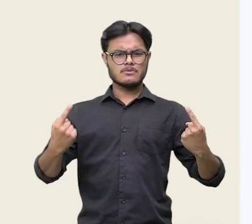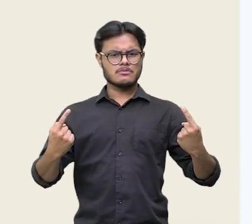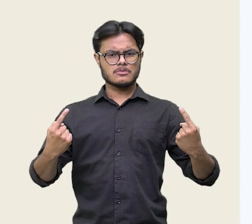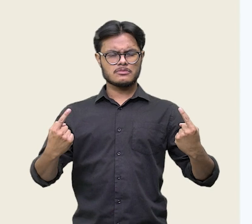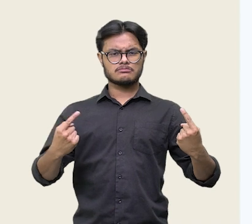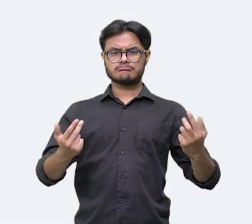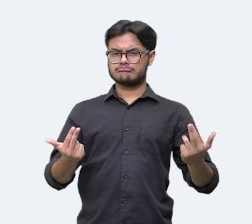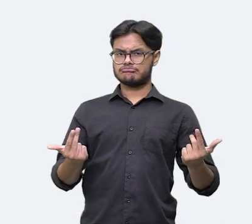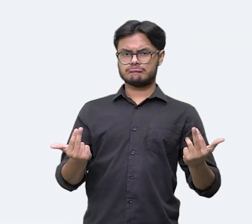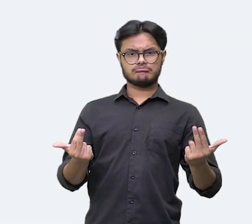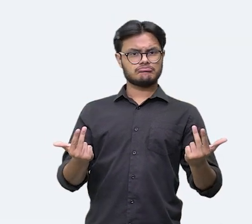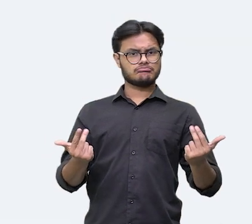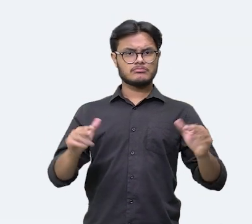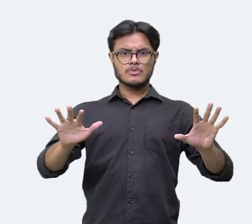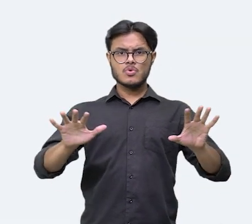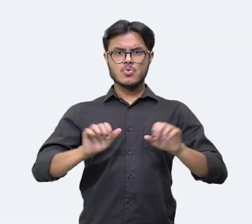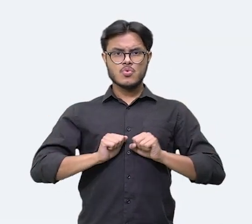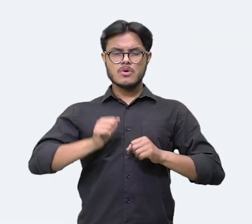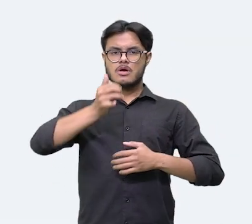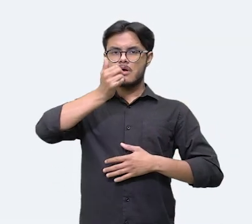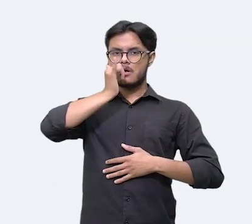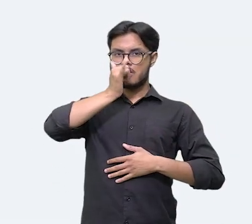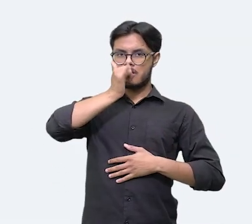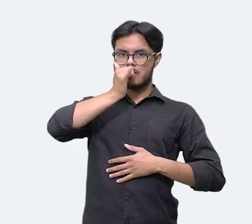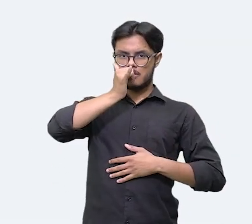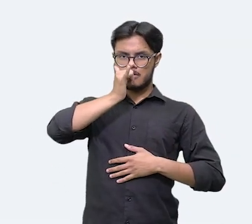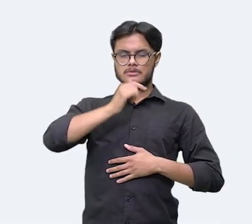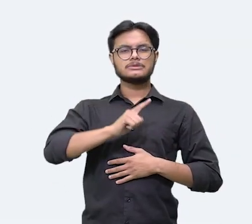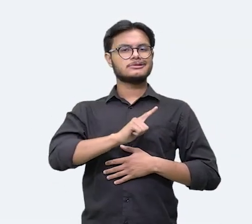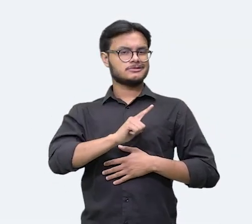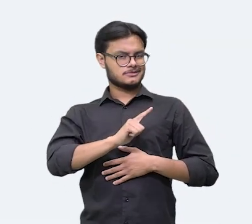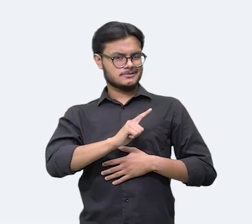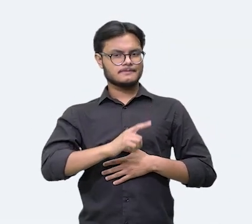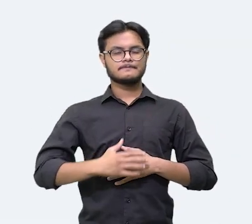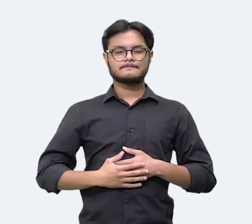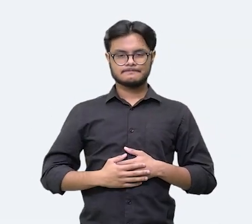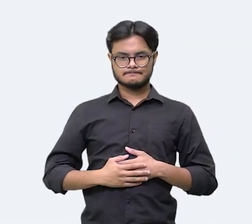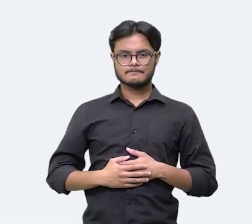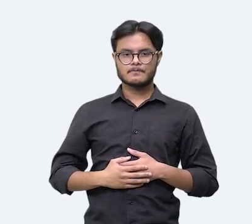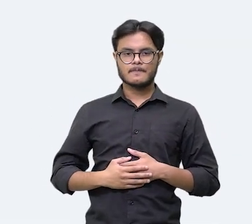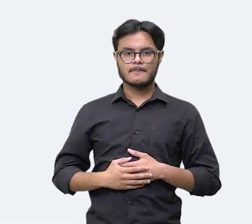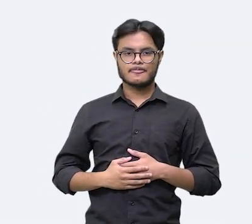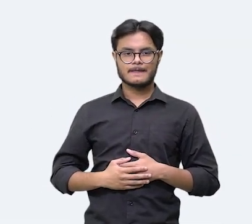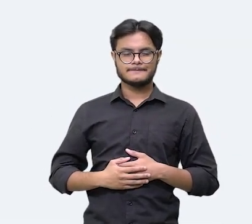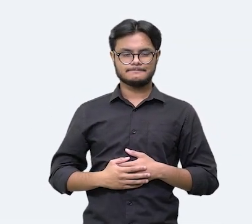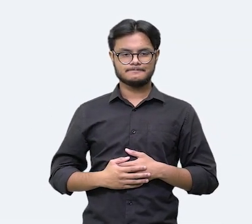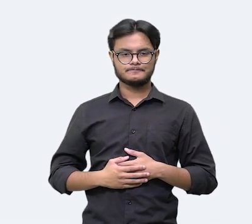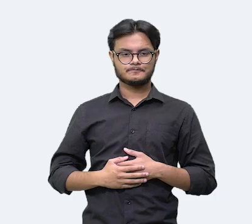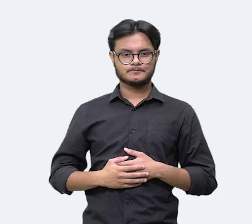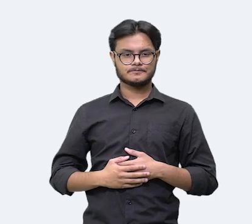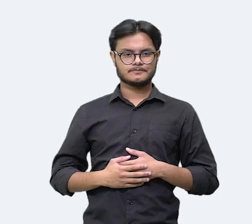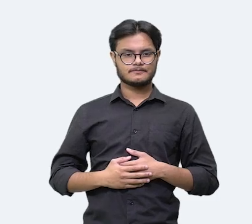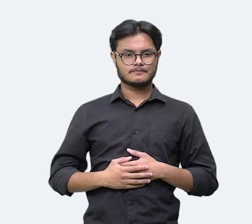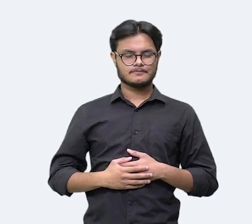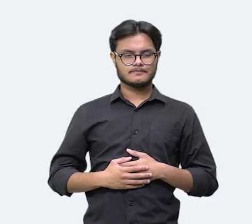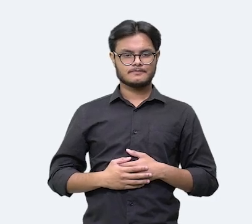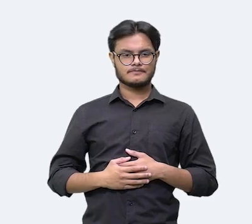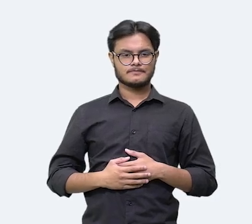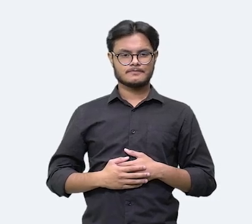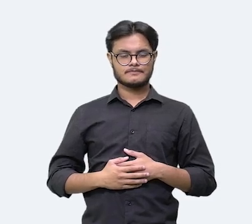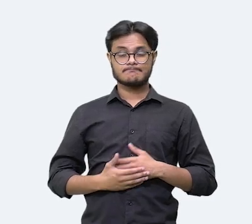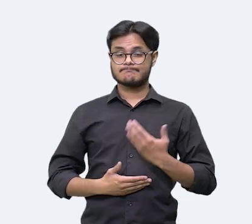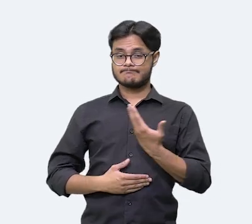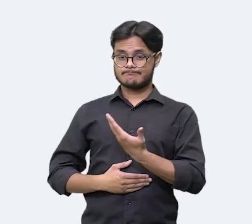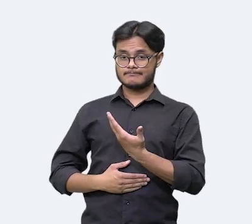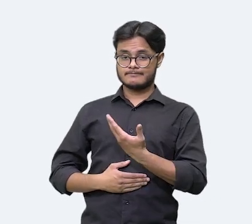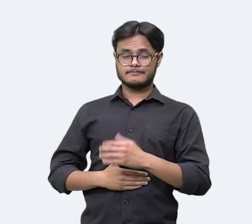mesma quantidade de carga, né? Nós temos aqui uma associação de capacitores em série, que eles estão associados assim, mas só que